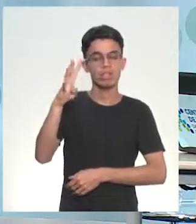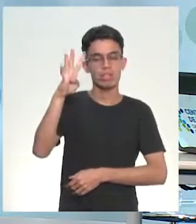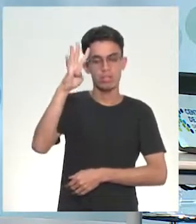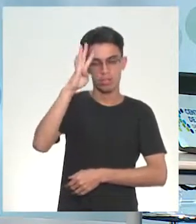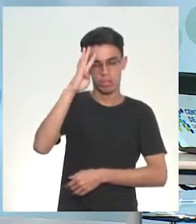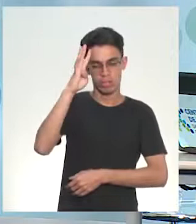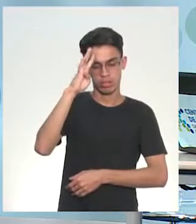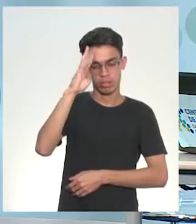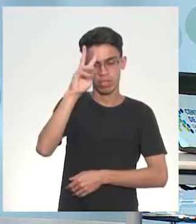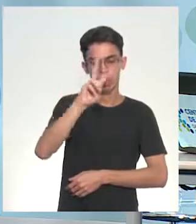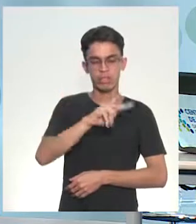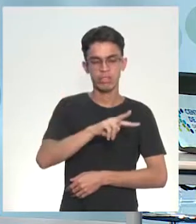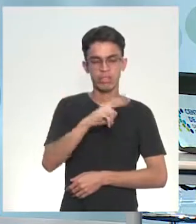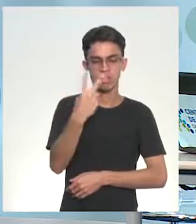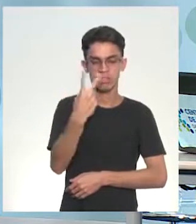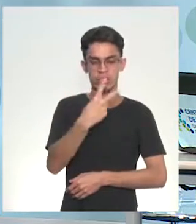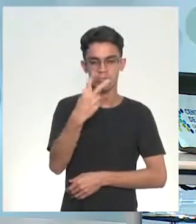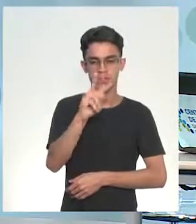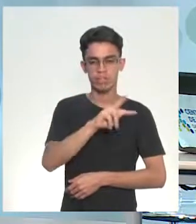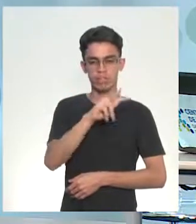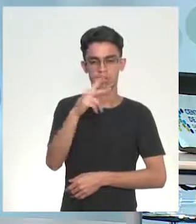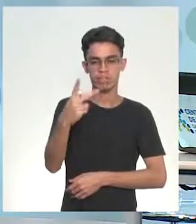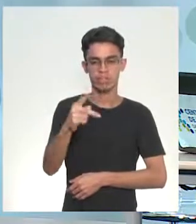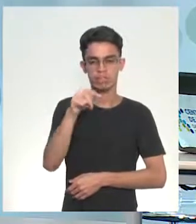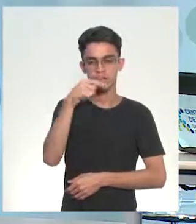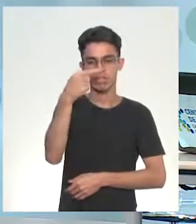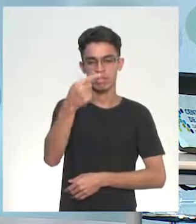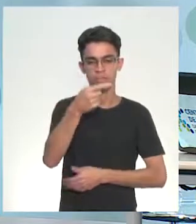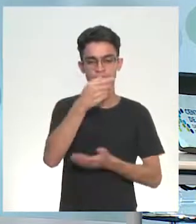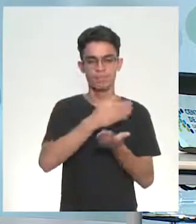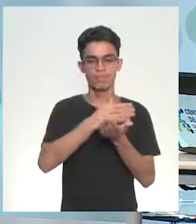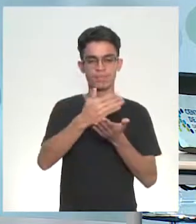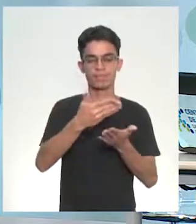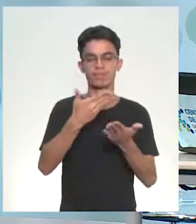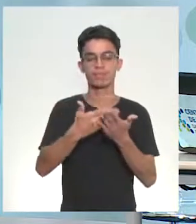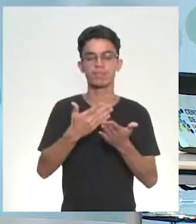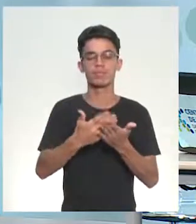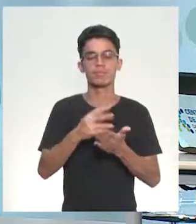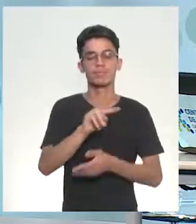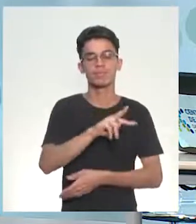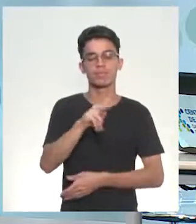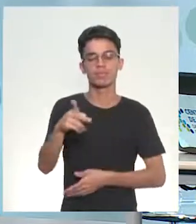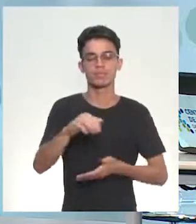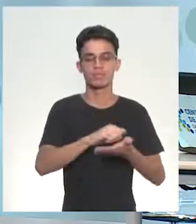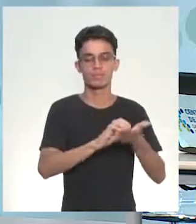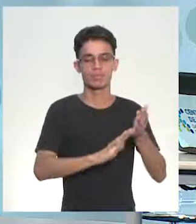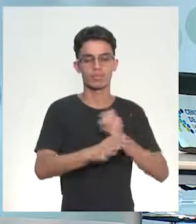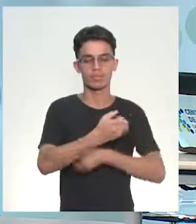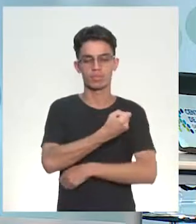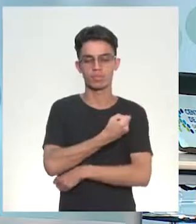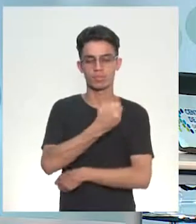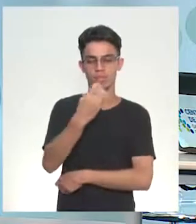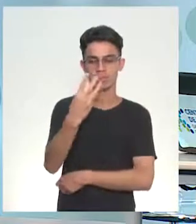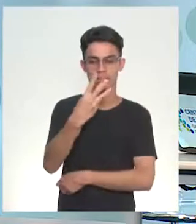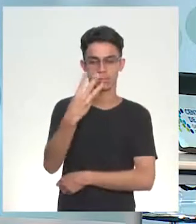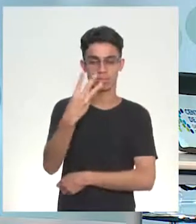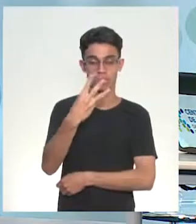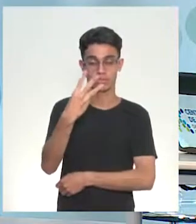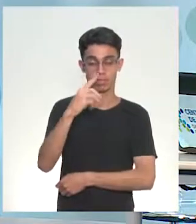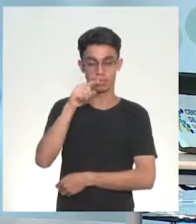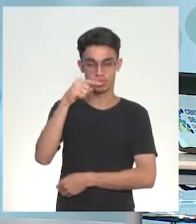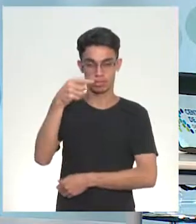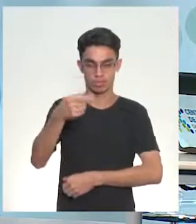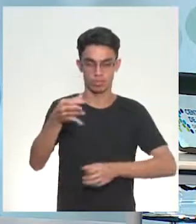da segunda sequência. Depois nós iniciaremos as aulas da sequência de atividades número 3. E quando a